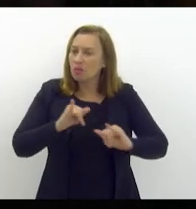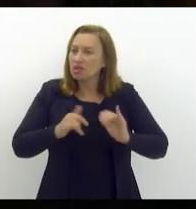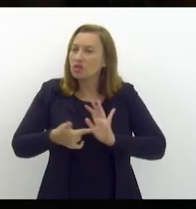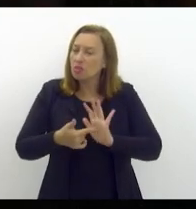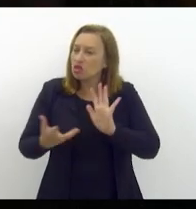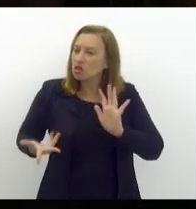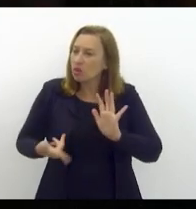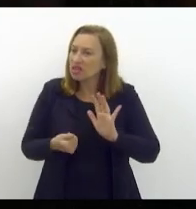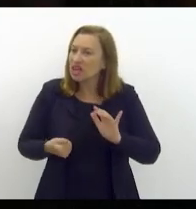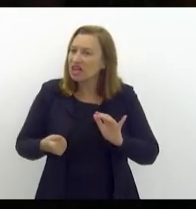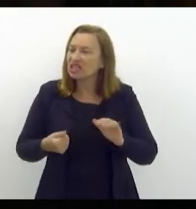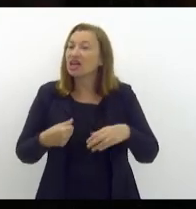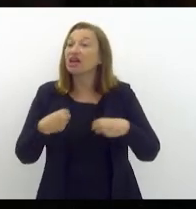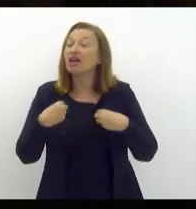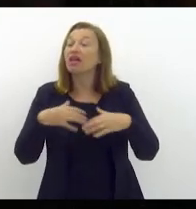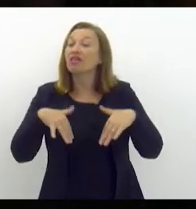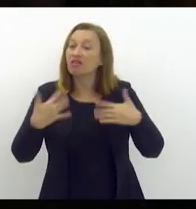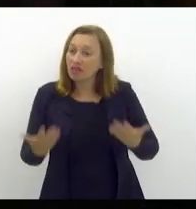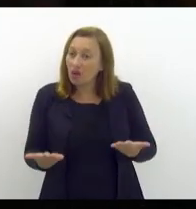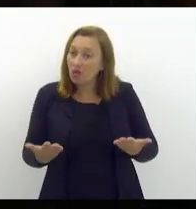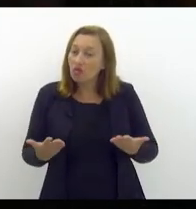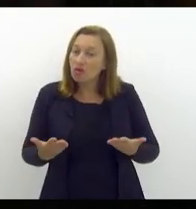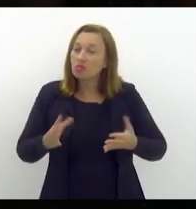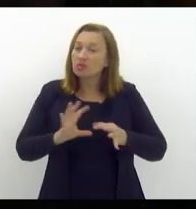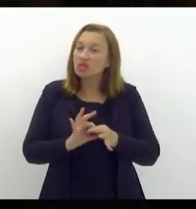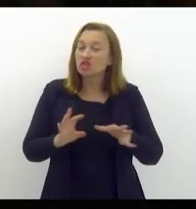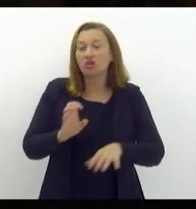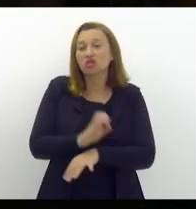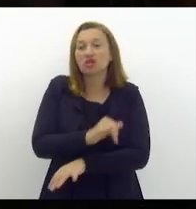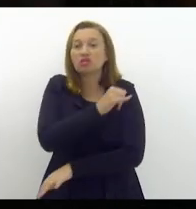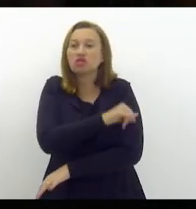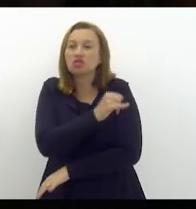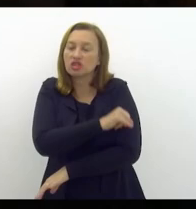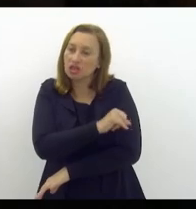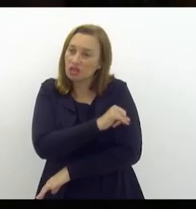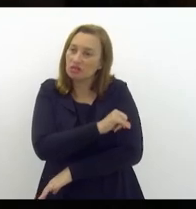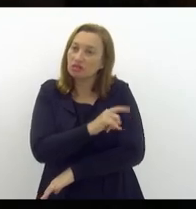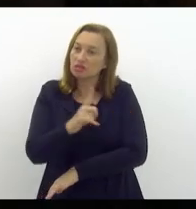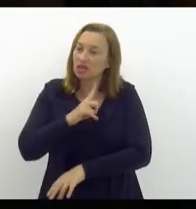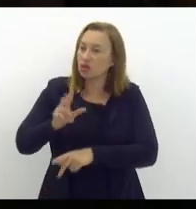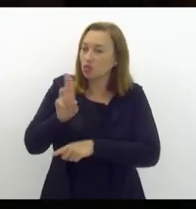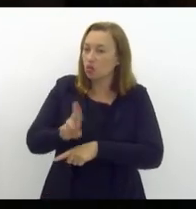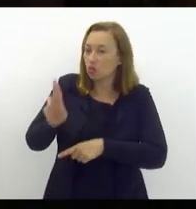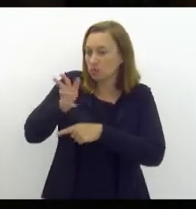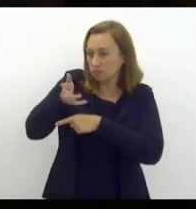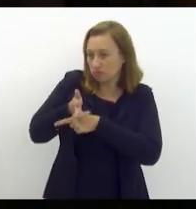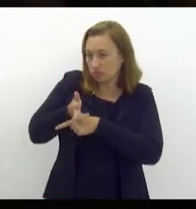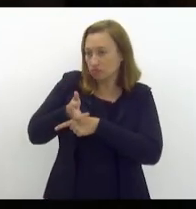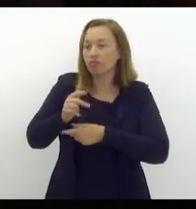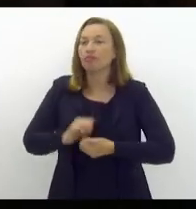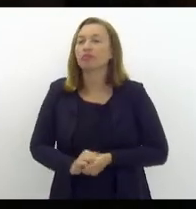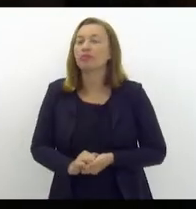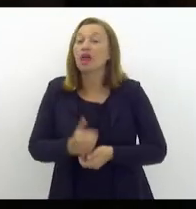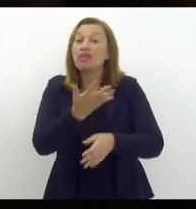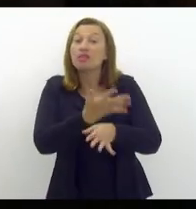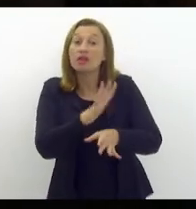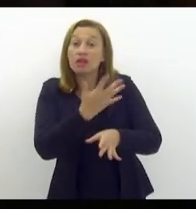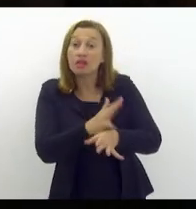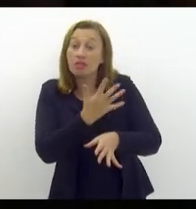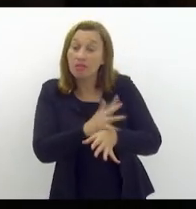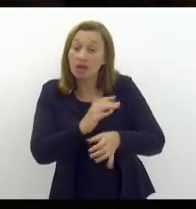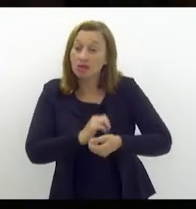por que não garantirmos no estado do Rio de Janeiro essa sua utilização? Treinamento